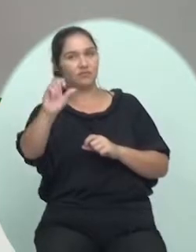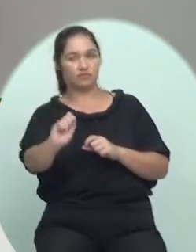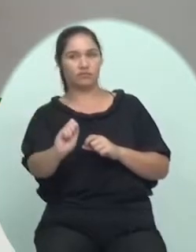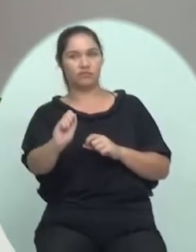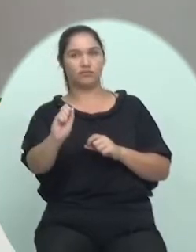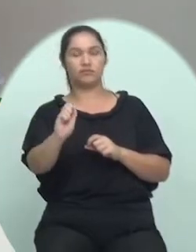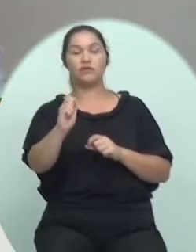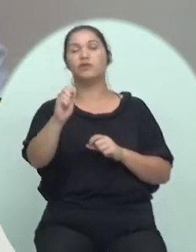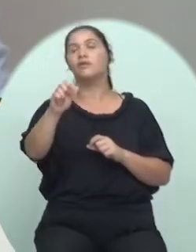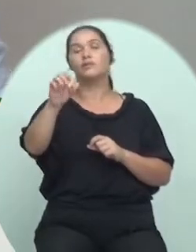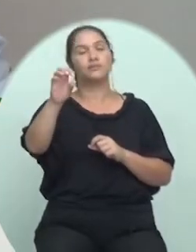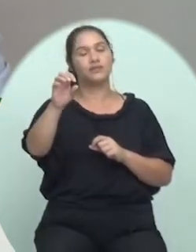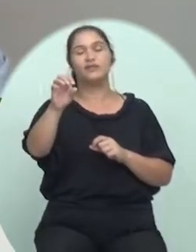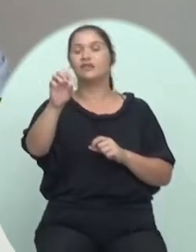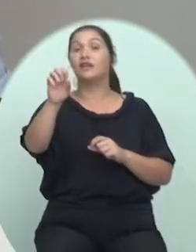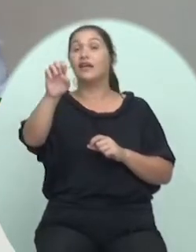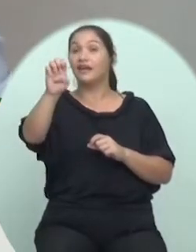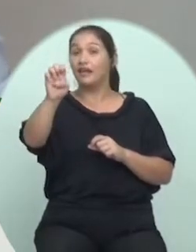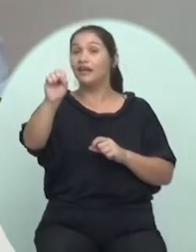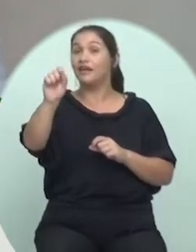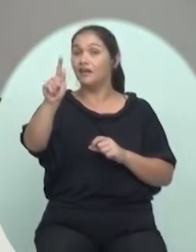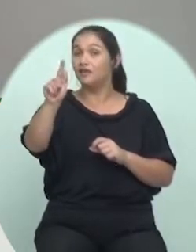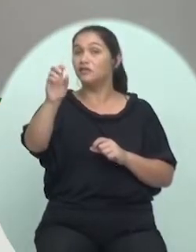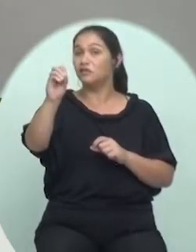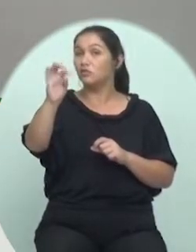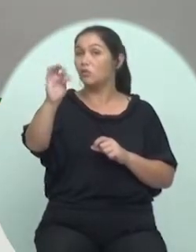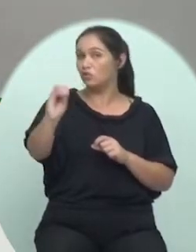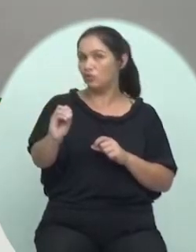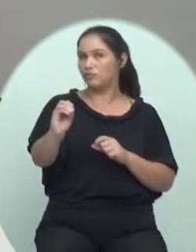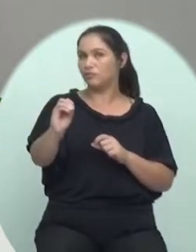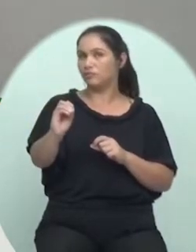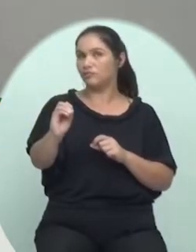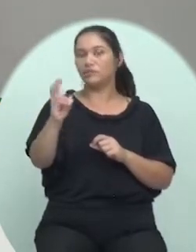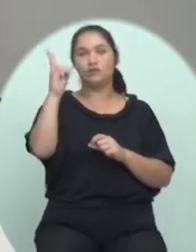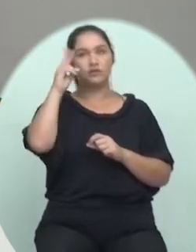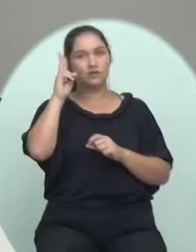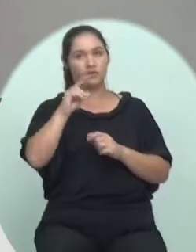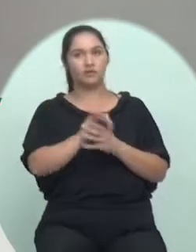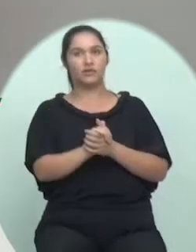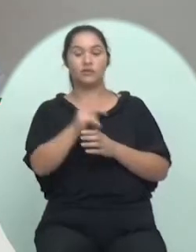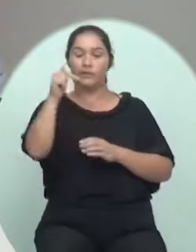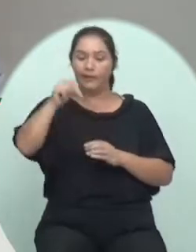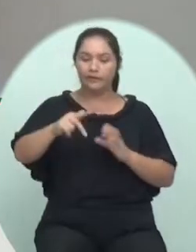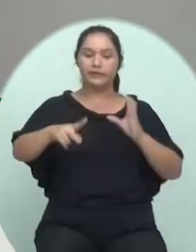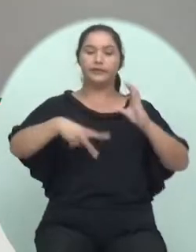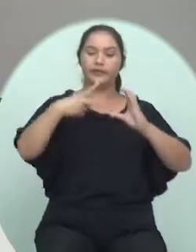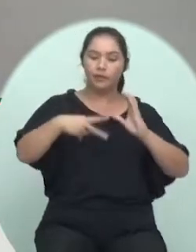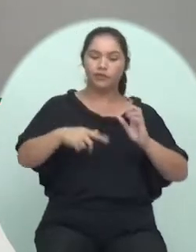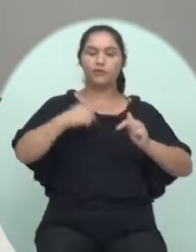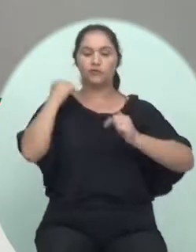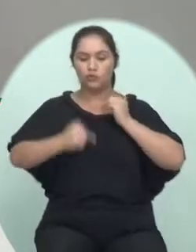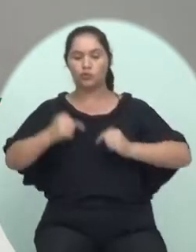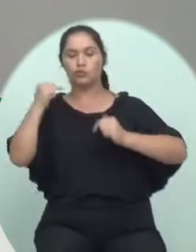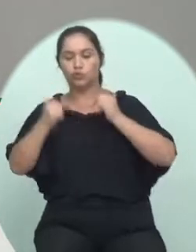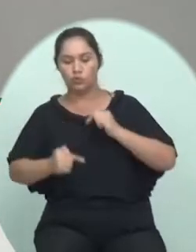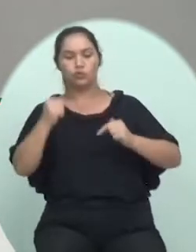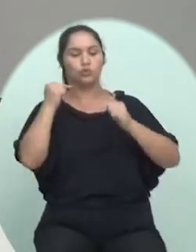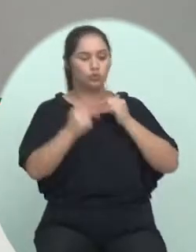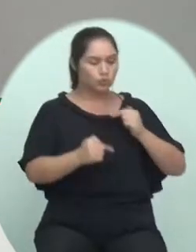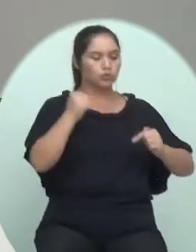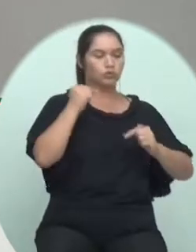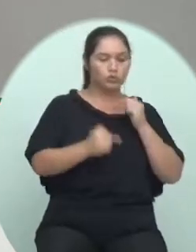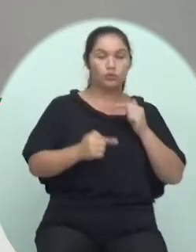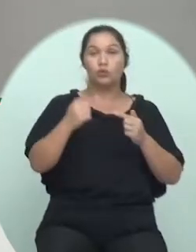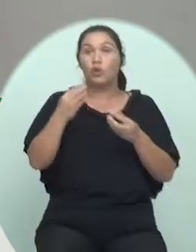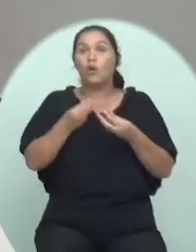Seja dado a César o que é de César. Essa casa tem tratado muito fortemente o absurdo